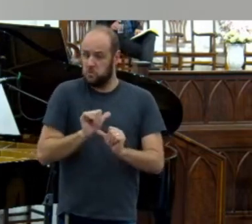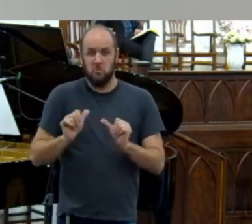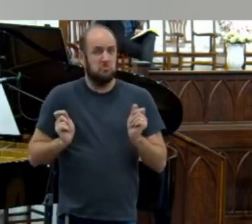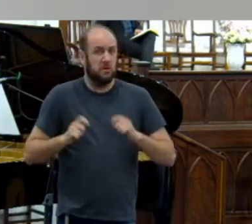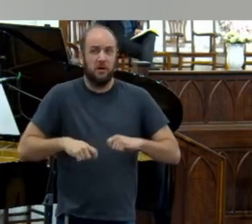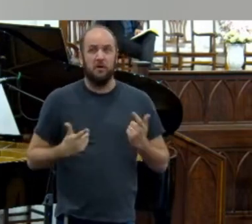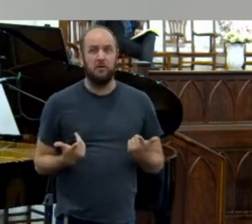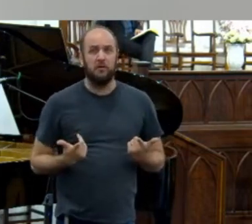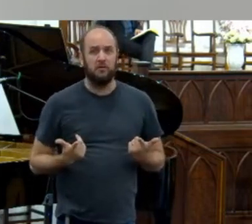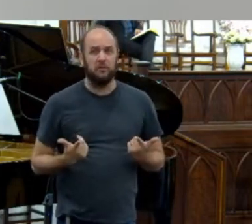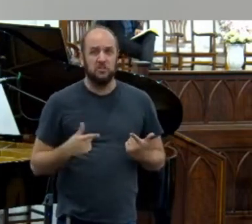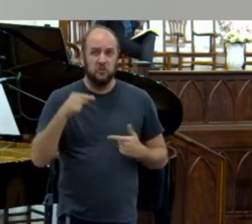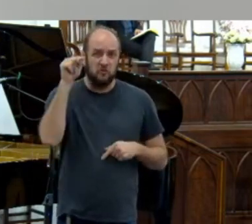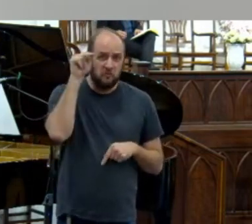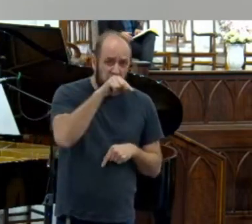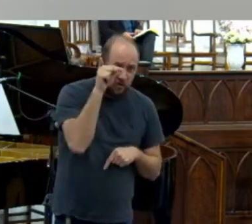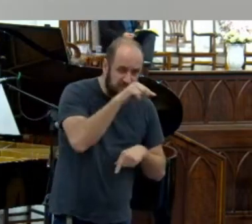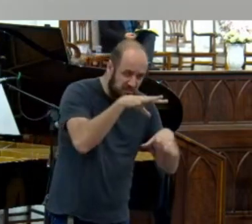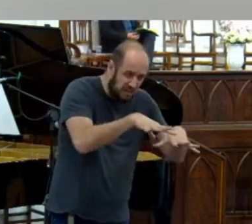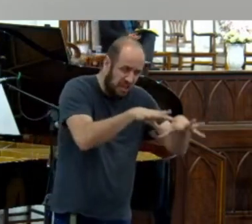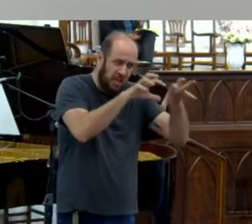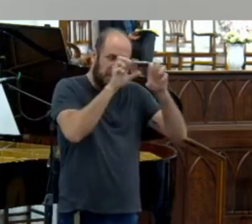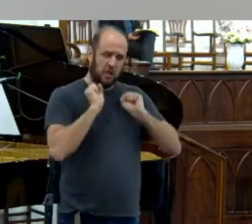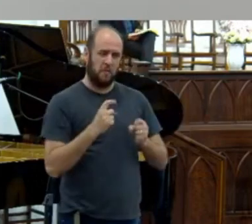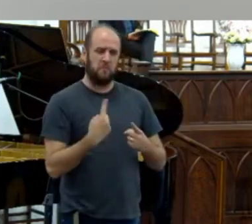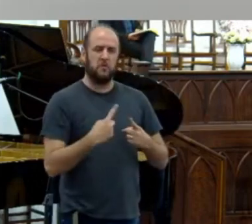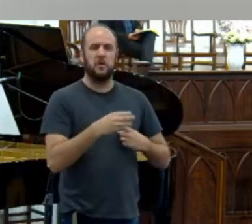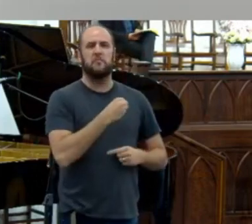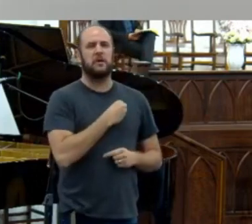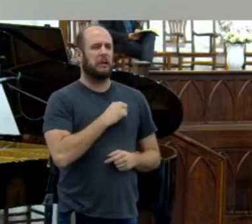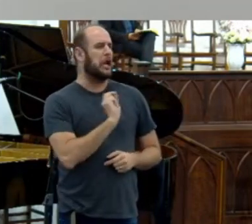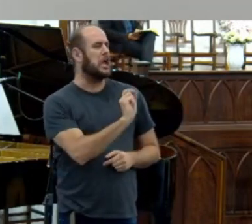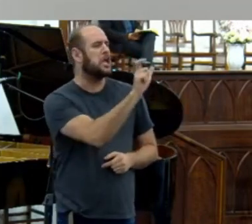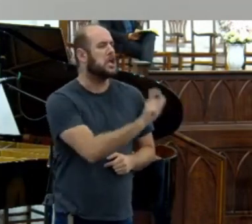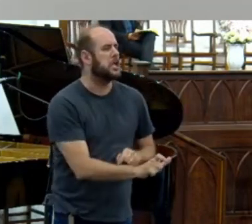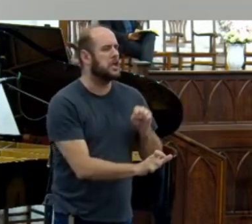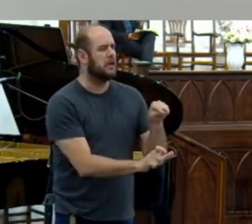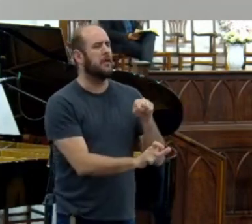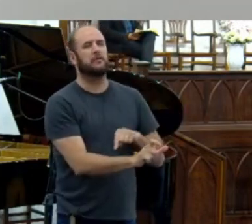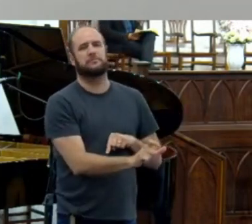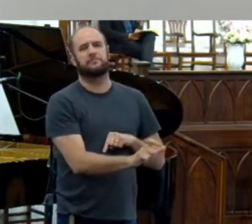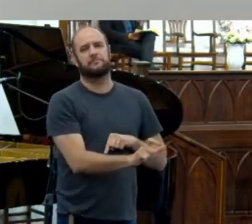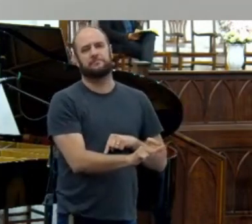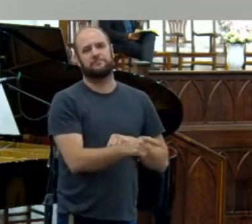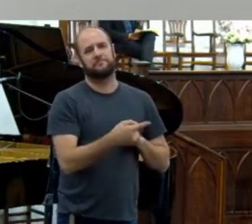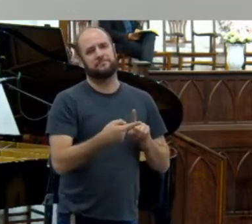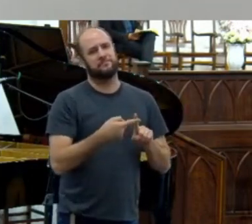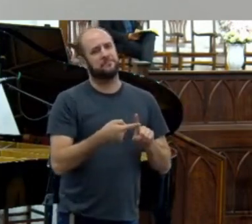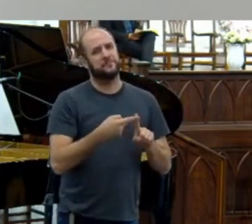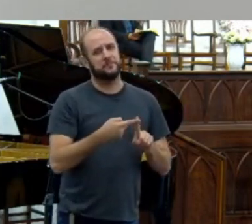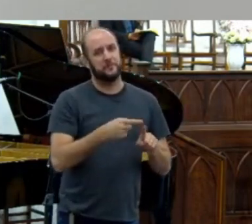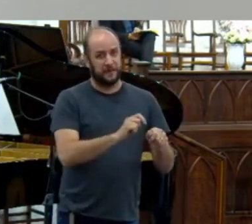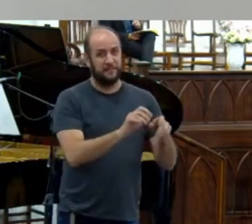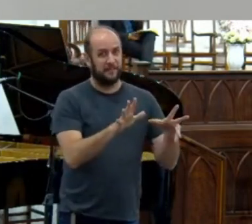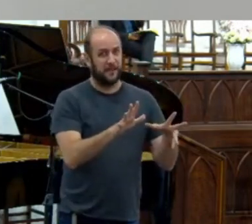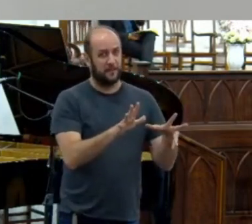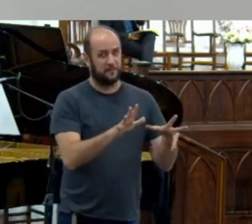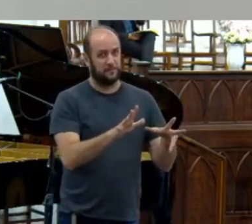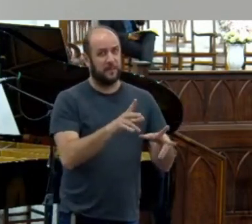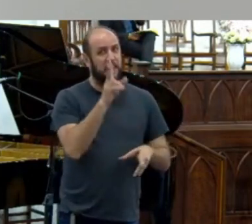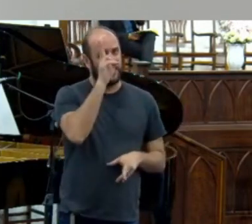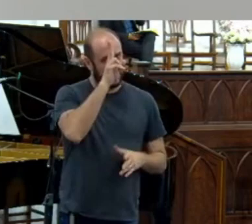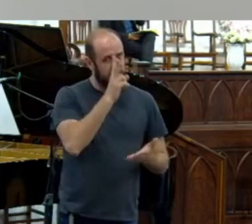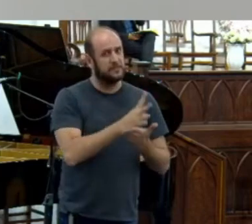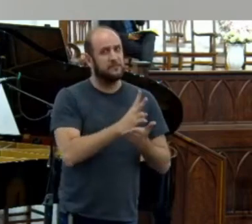foste amaldiçoado por causa do teu pecado. Quem és tu, homem? Primeiro, tu és criatura, não te esqueças